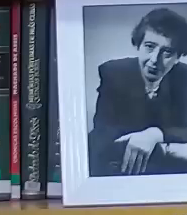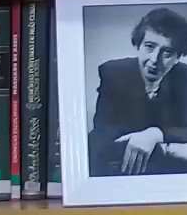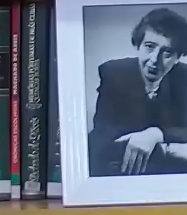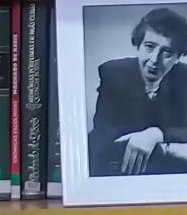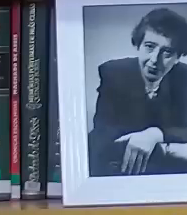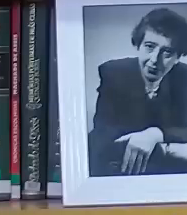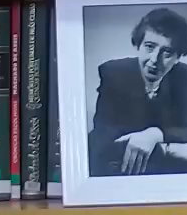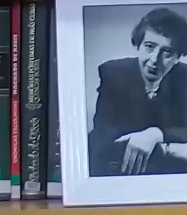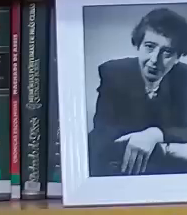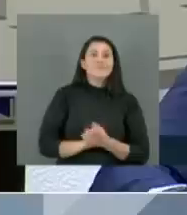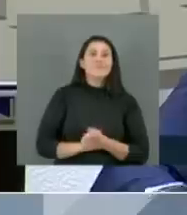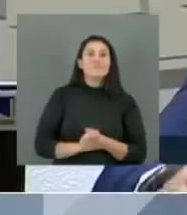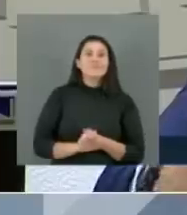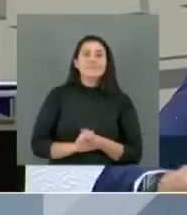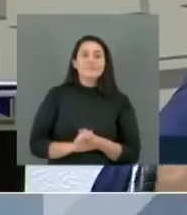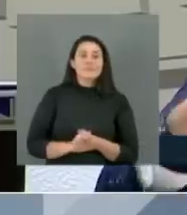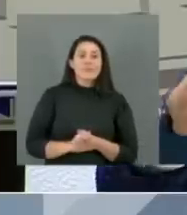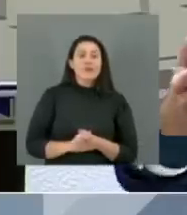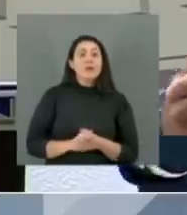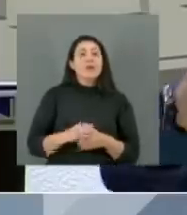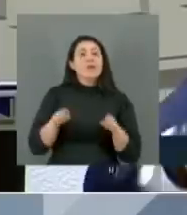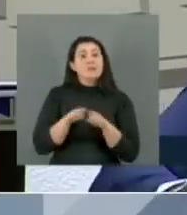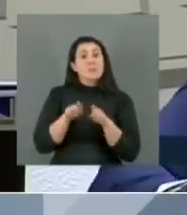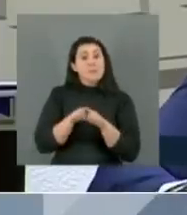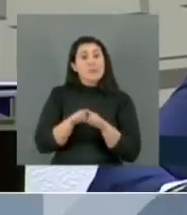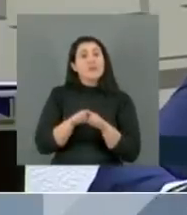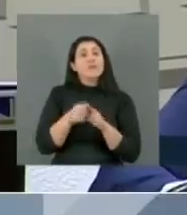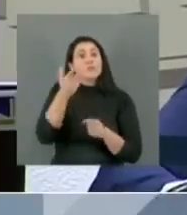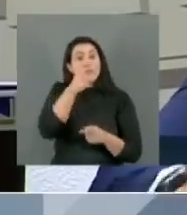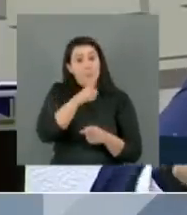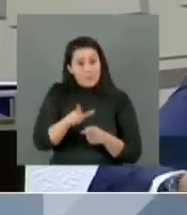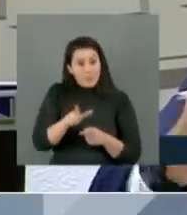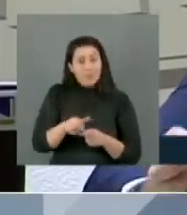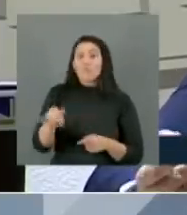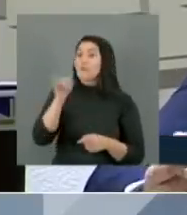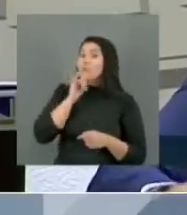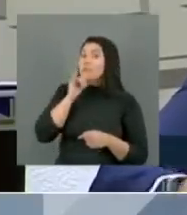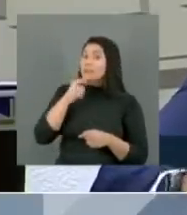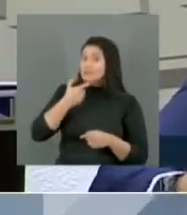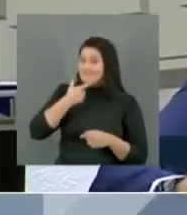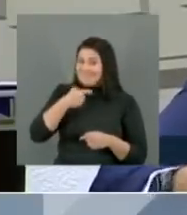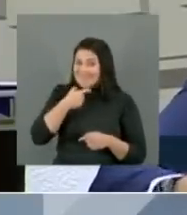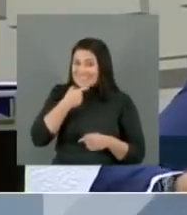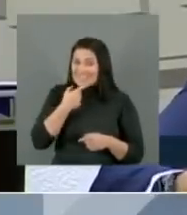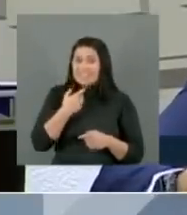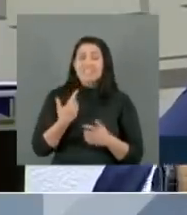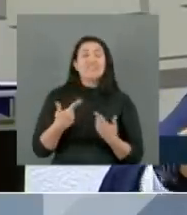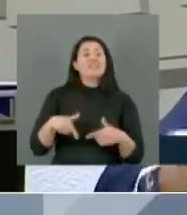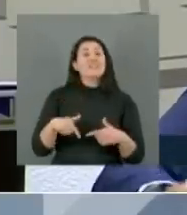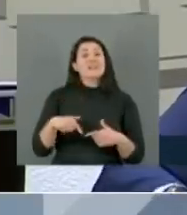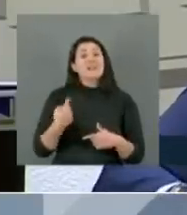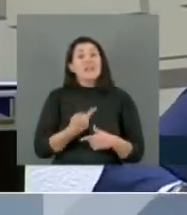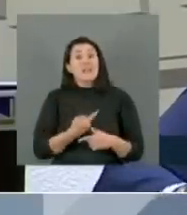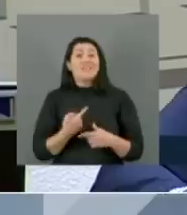Vai. E gostaria de dizer de novo, voltando ao exemplo da Inglaterra, que não tem, infelizmente, bala de prata, que é